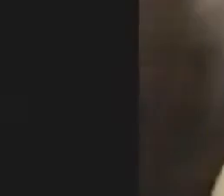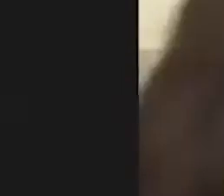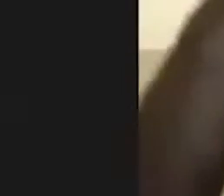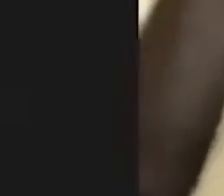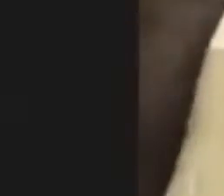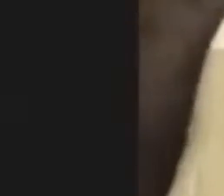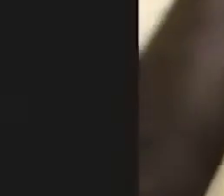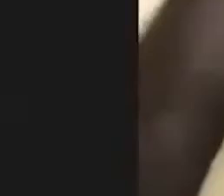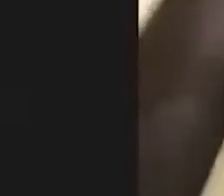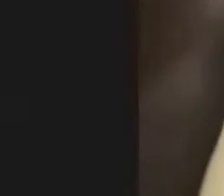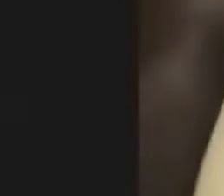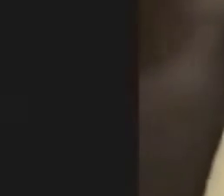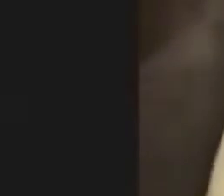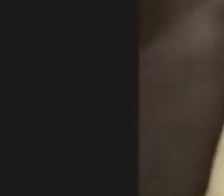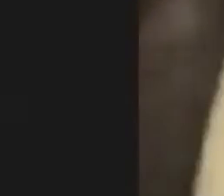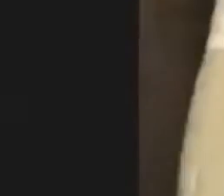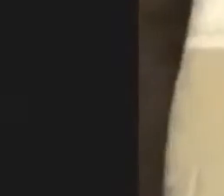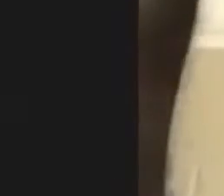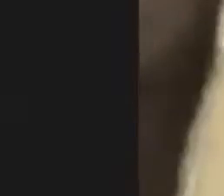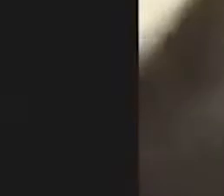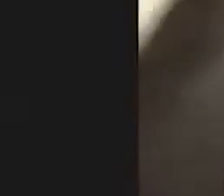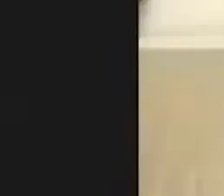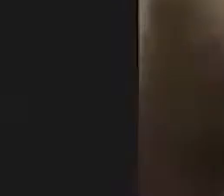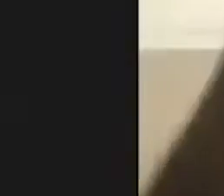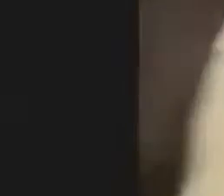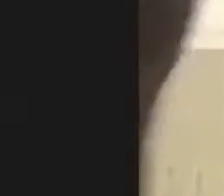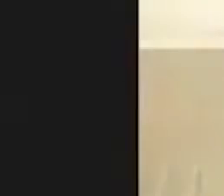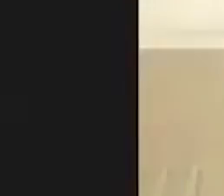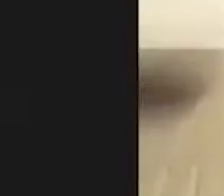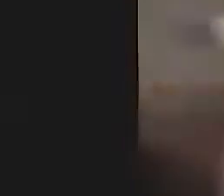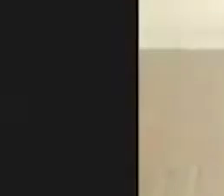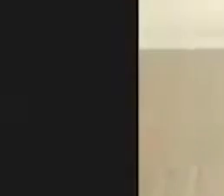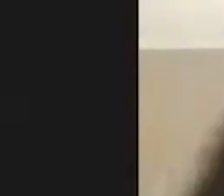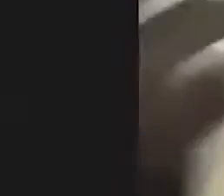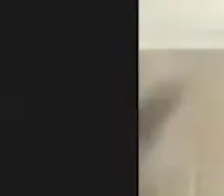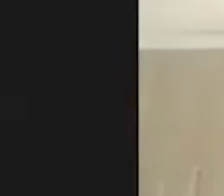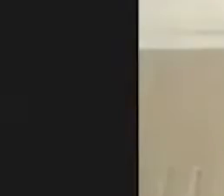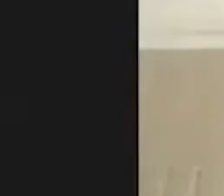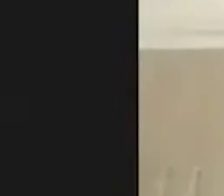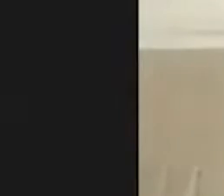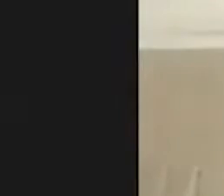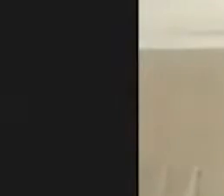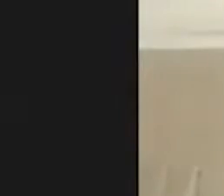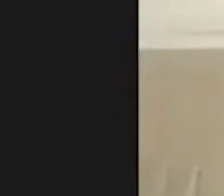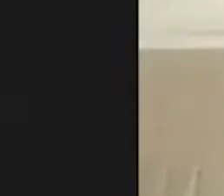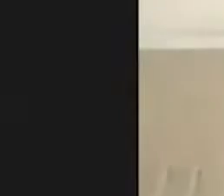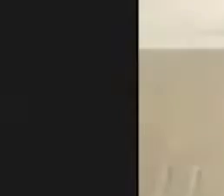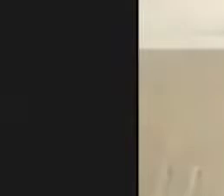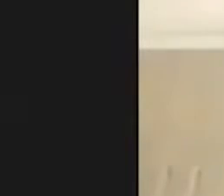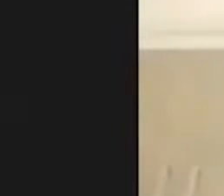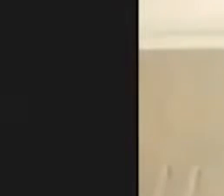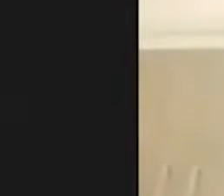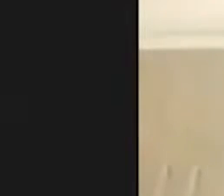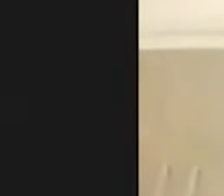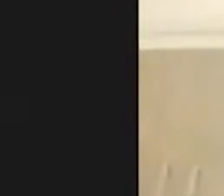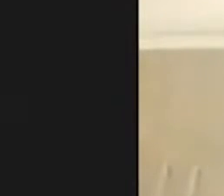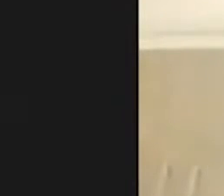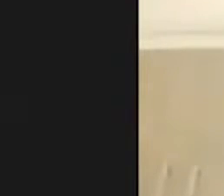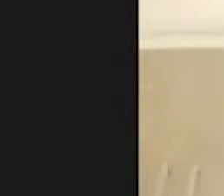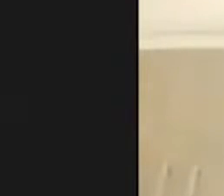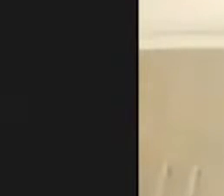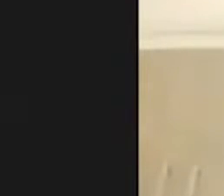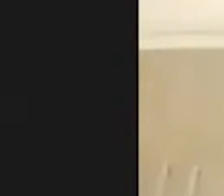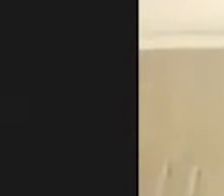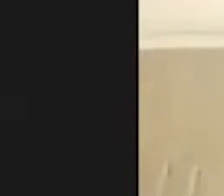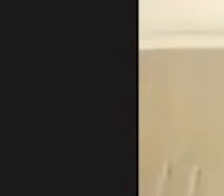na perspectiva da sua revogação no momento em que a conjuntura e que a correlação de forças permitirem